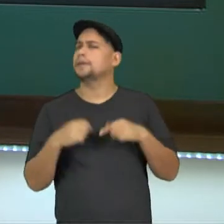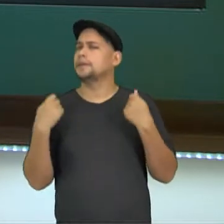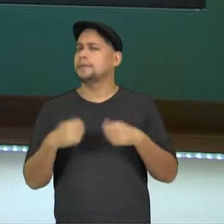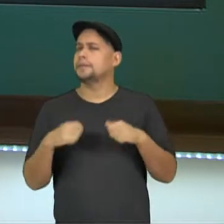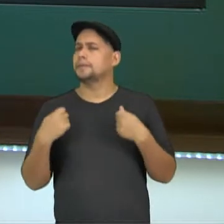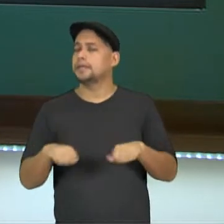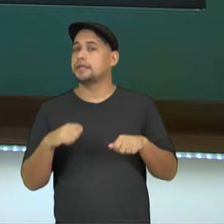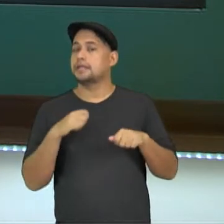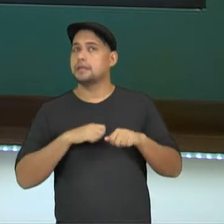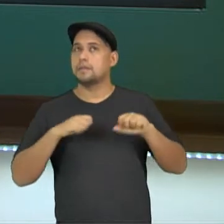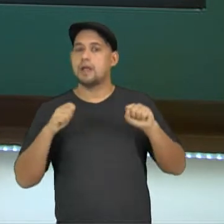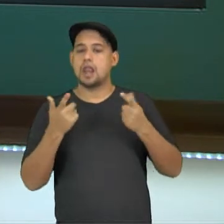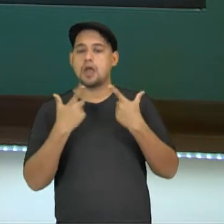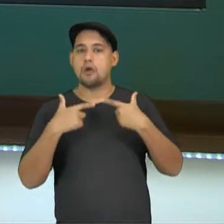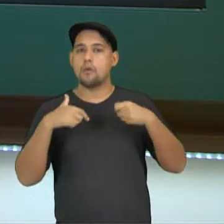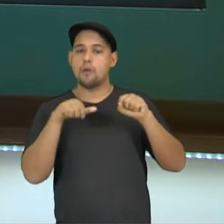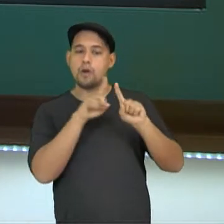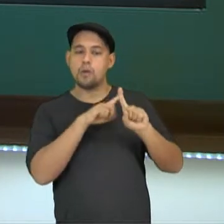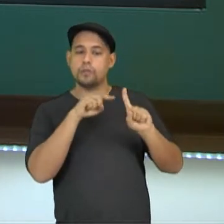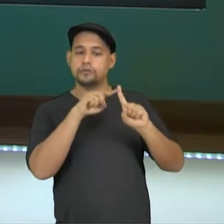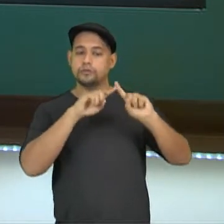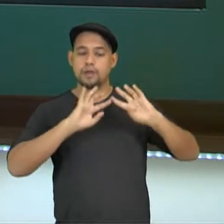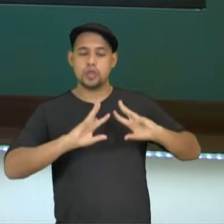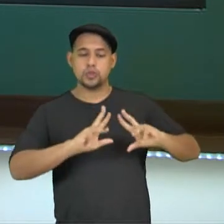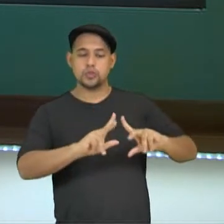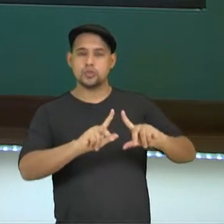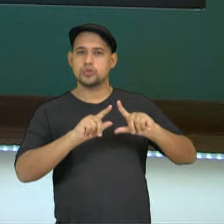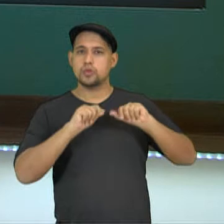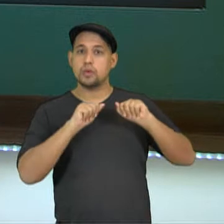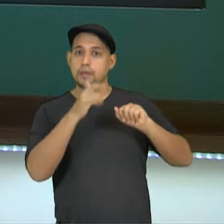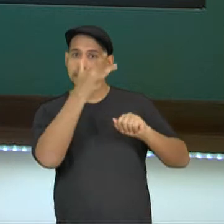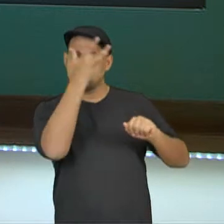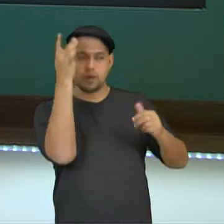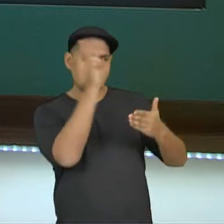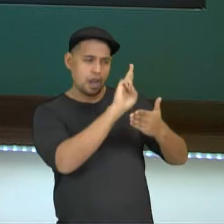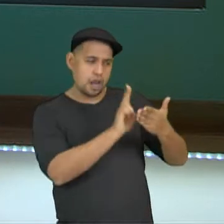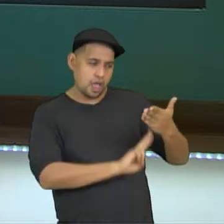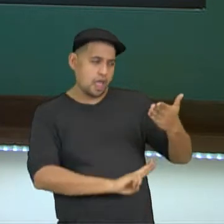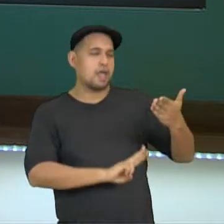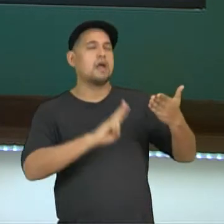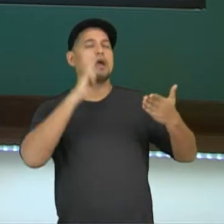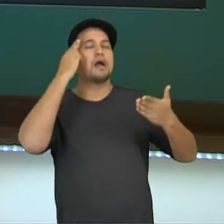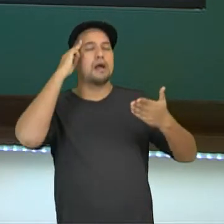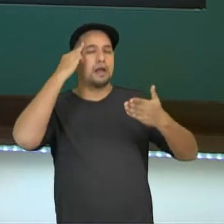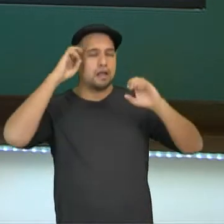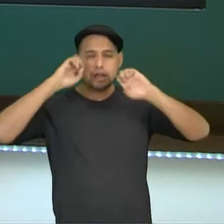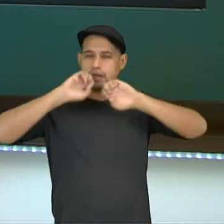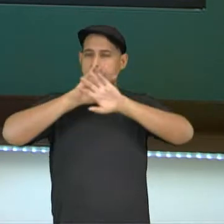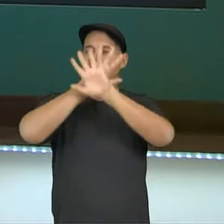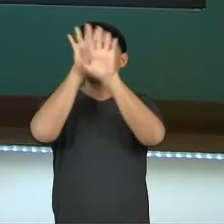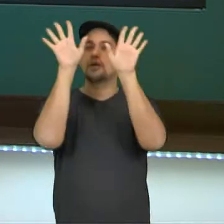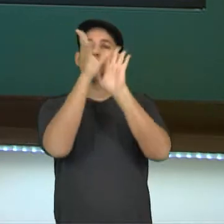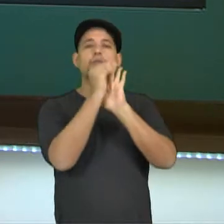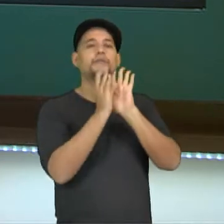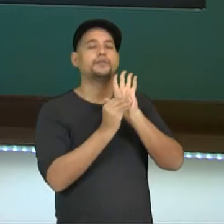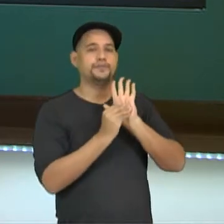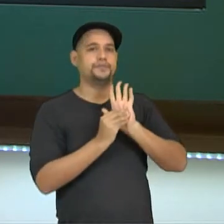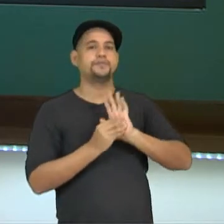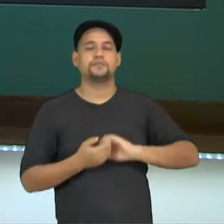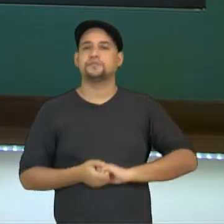uma linguagem objetiva para que todo tipo de leitor consiga ler e interpretar o conteúdo do